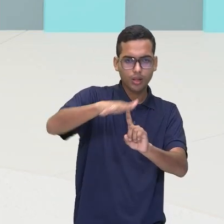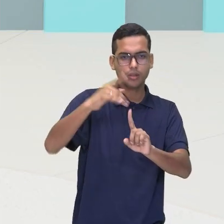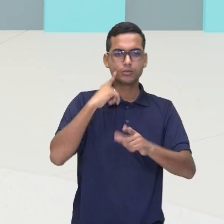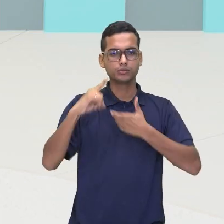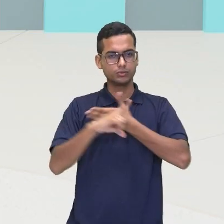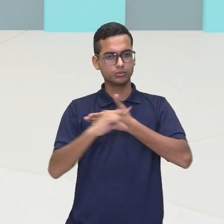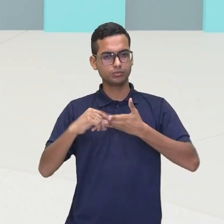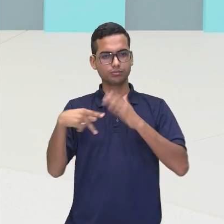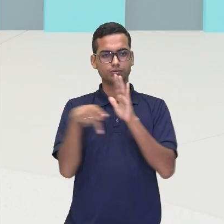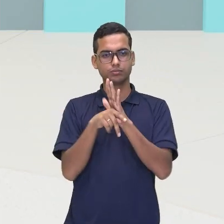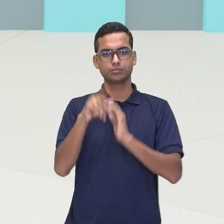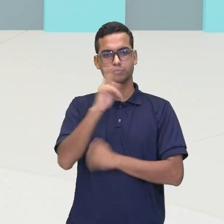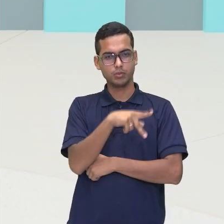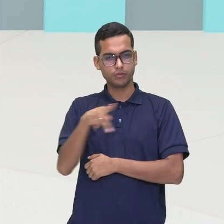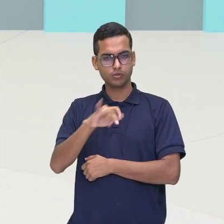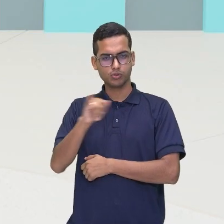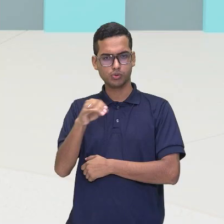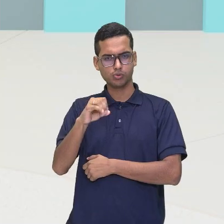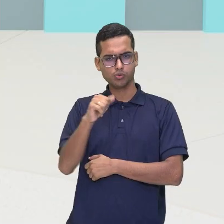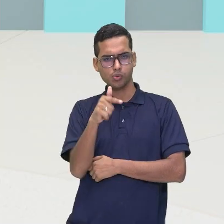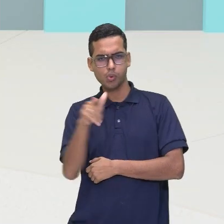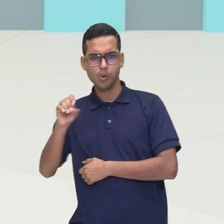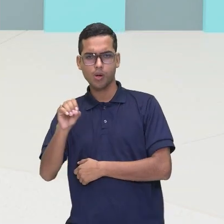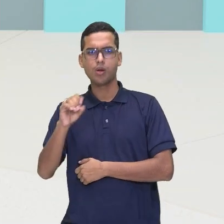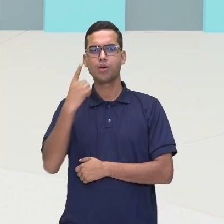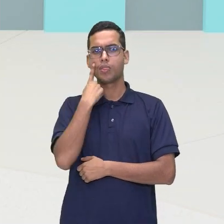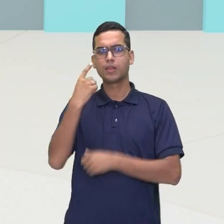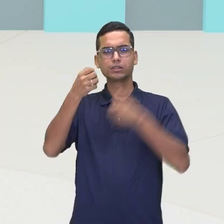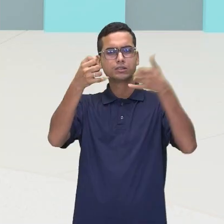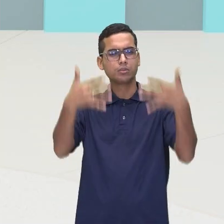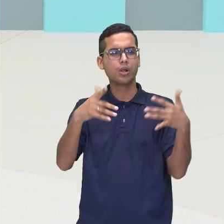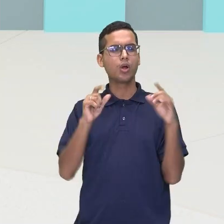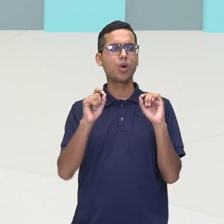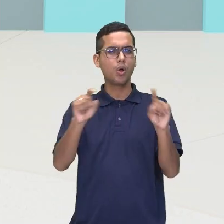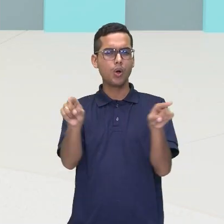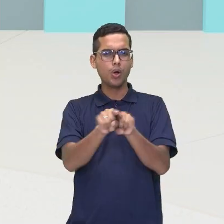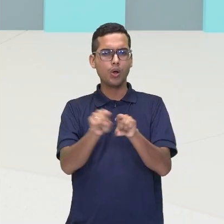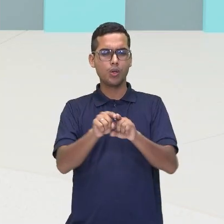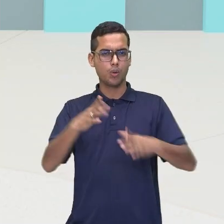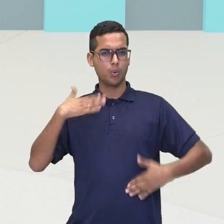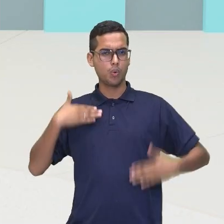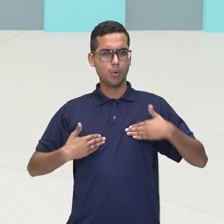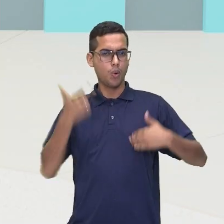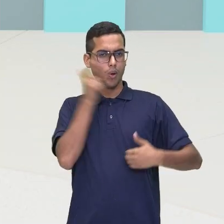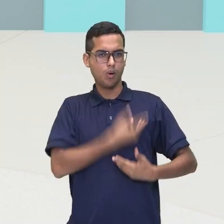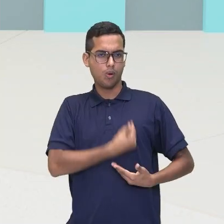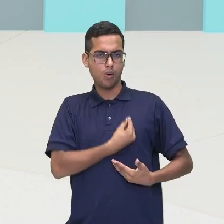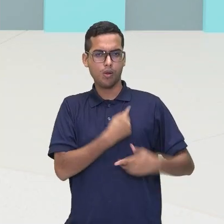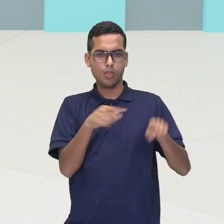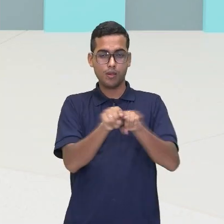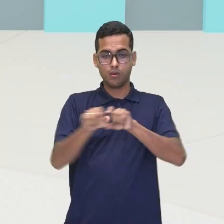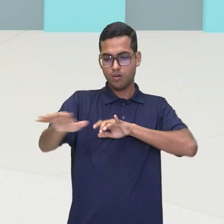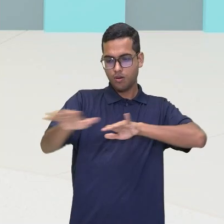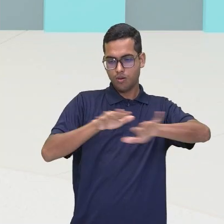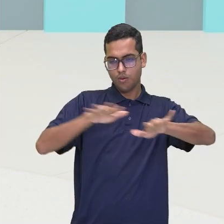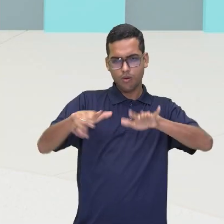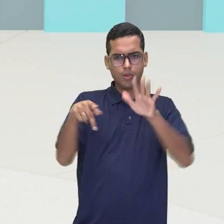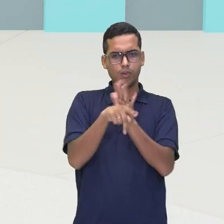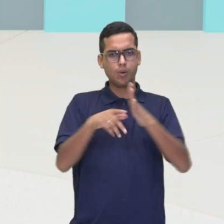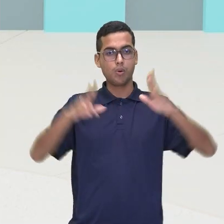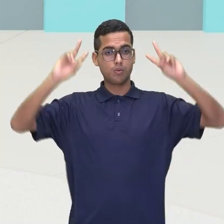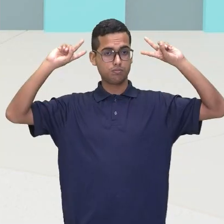corpo eu vivo, pelo movimento eu me humanizo. Sim, afinal somos